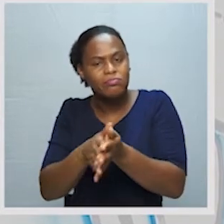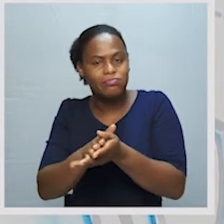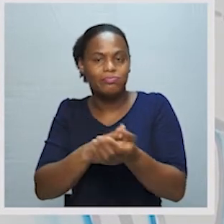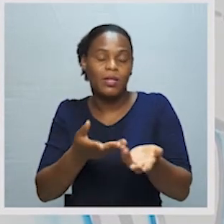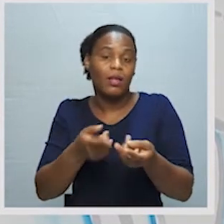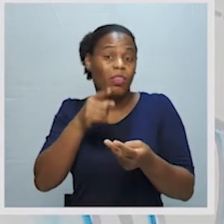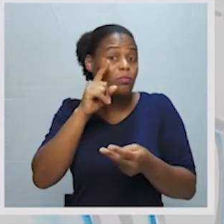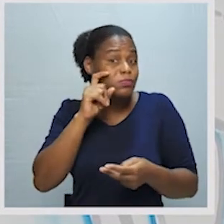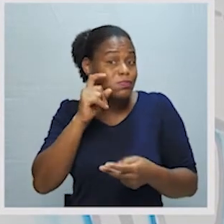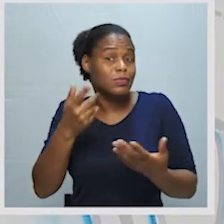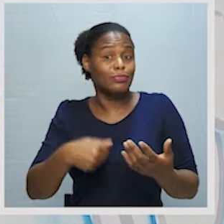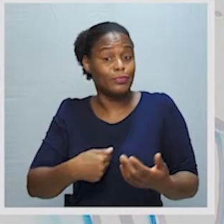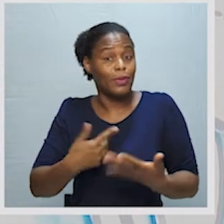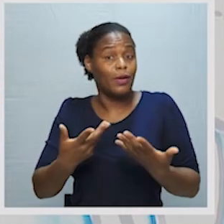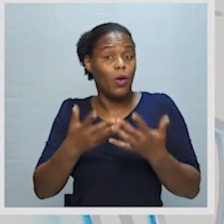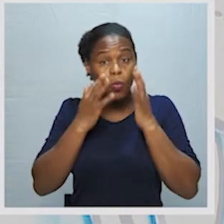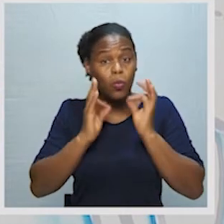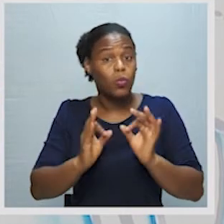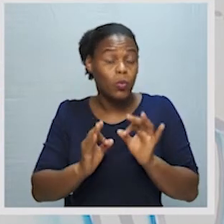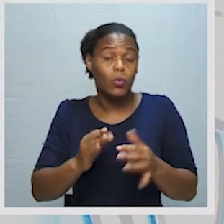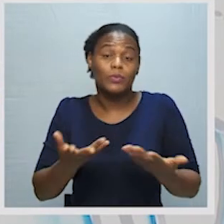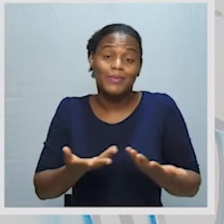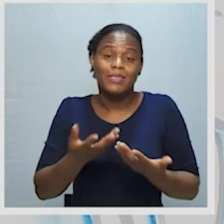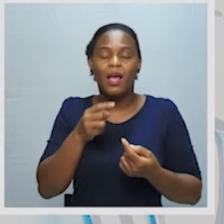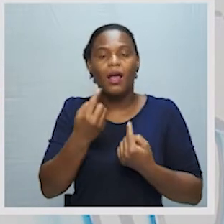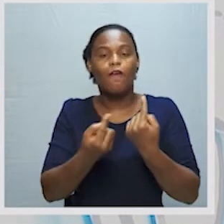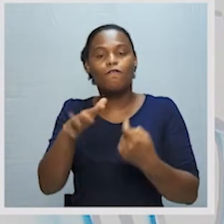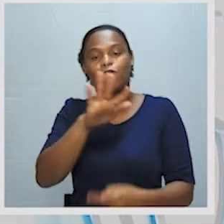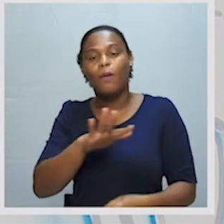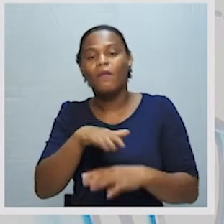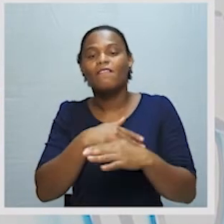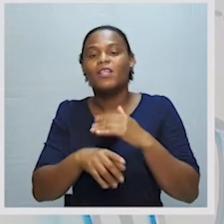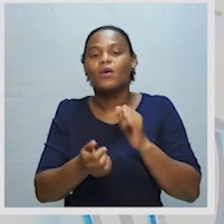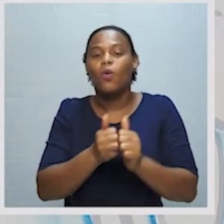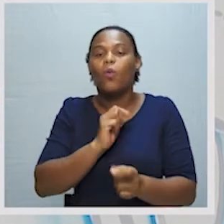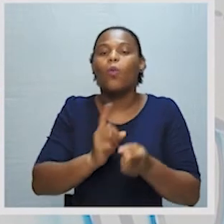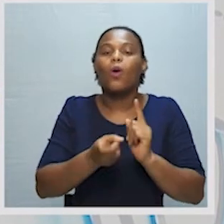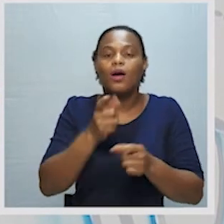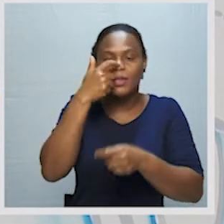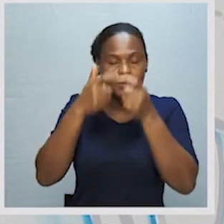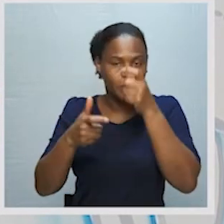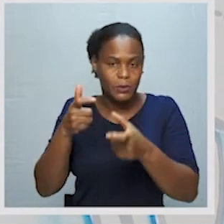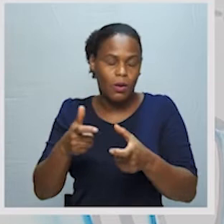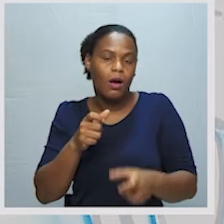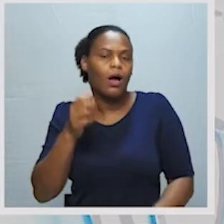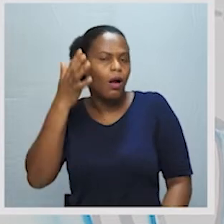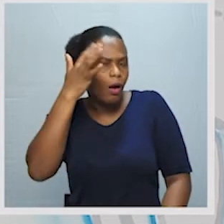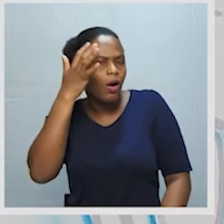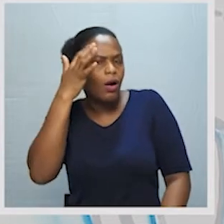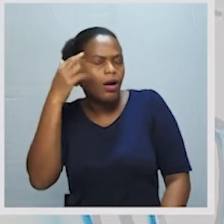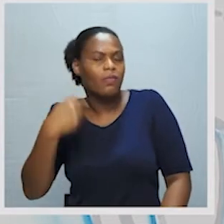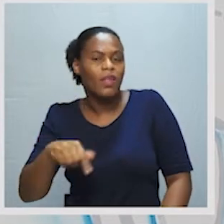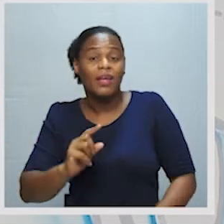sempre, protegem-se, cuidem-se. Então, são uma forma de fazer com que as pessoas